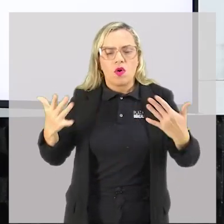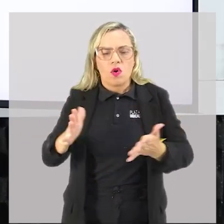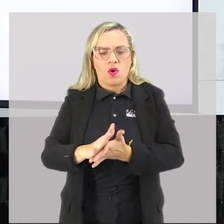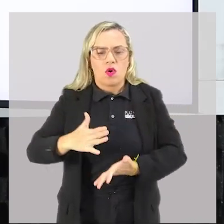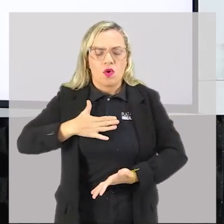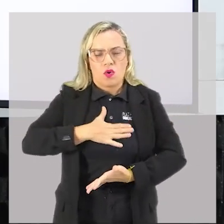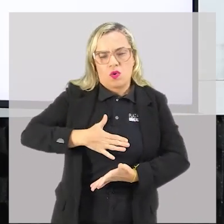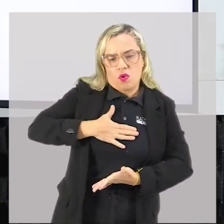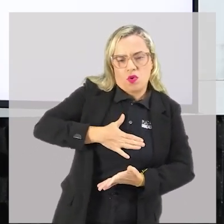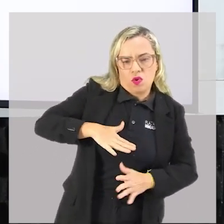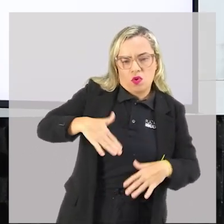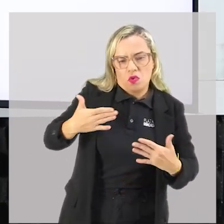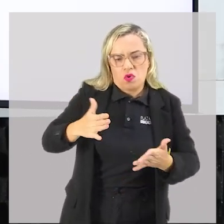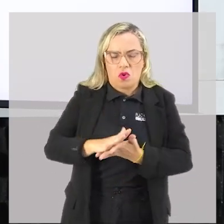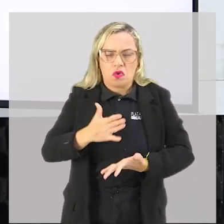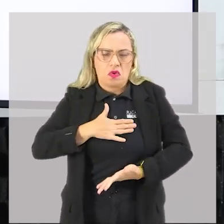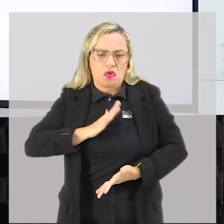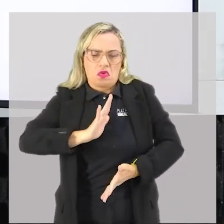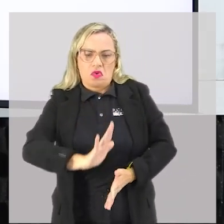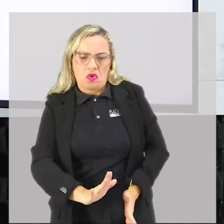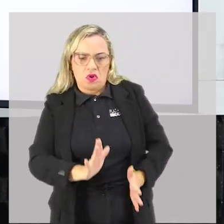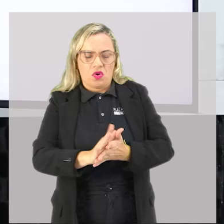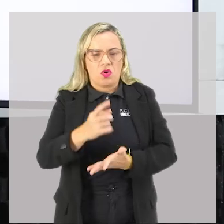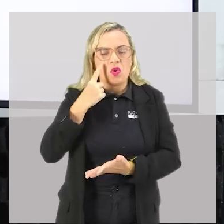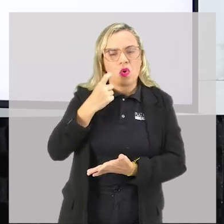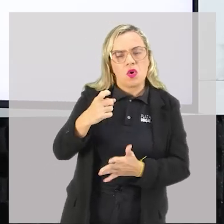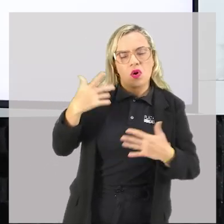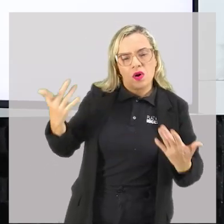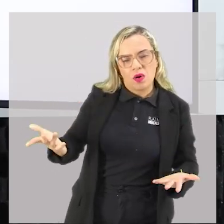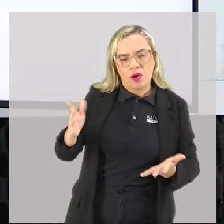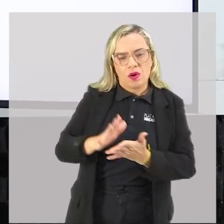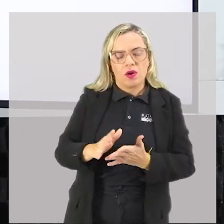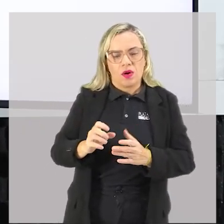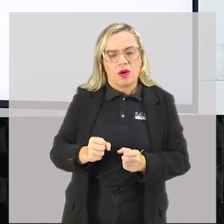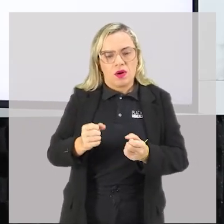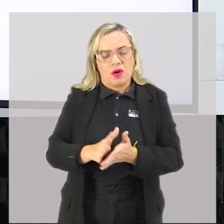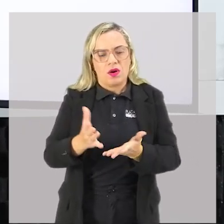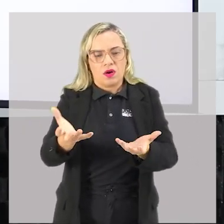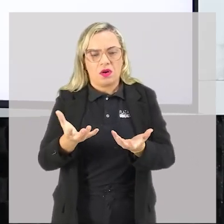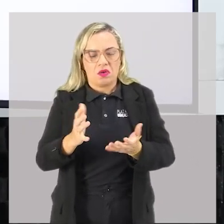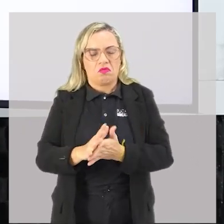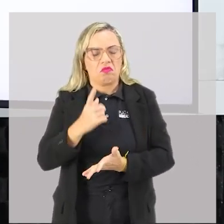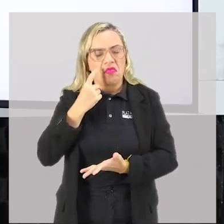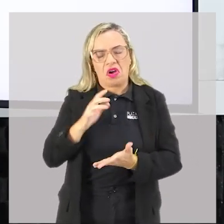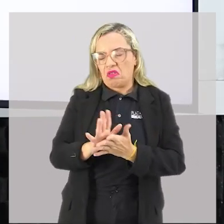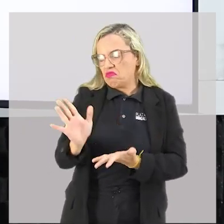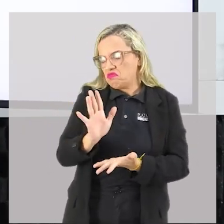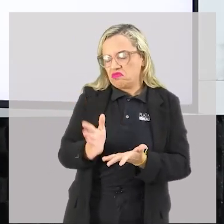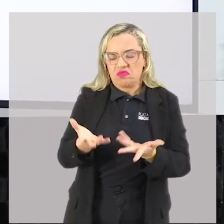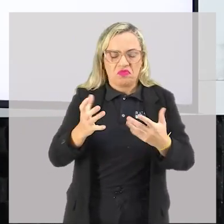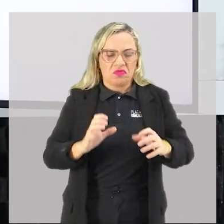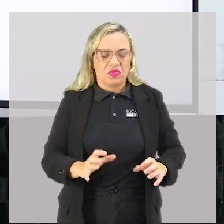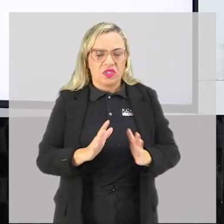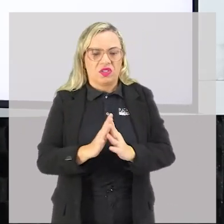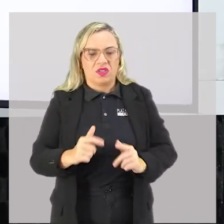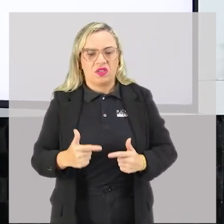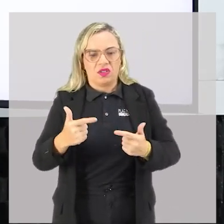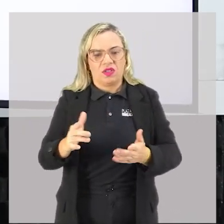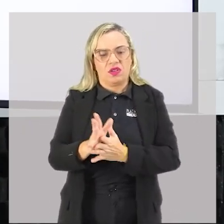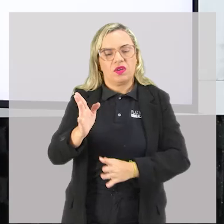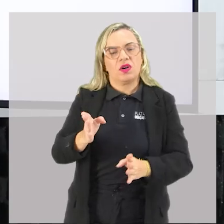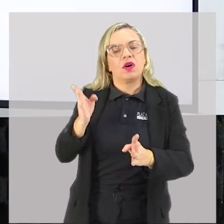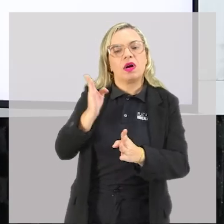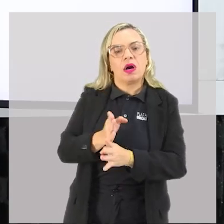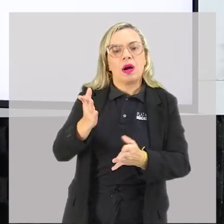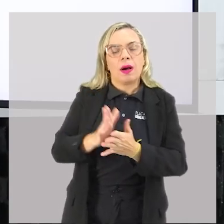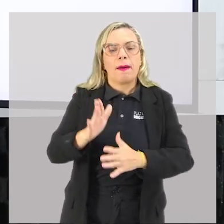ela gosta, do que ela não gosta, qual é o interesse que ela tem, o que ela não se interessa. Então, quando você tenta descobrir um pouco mais